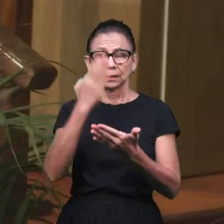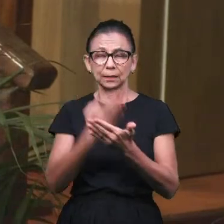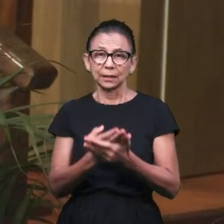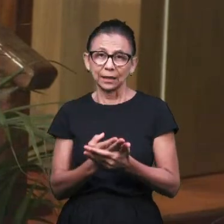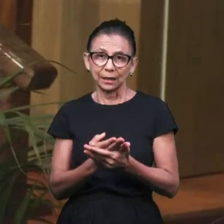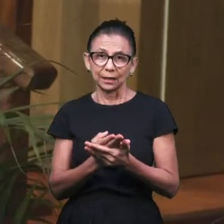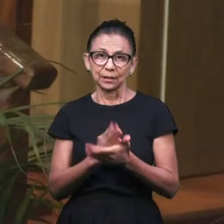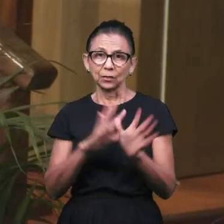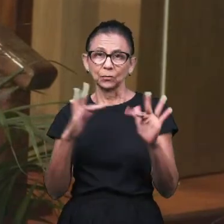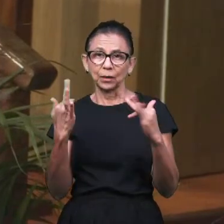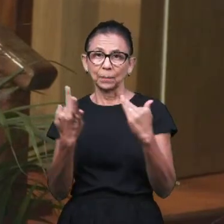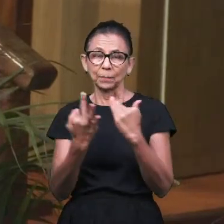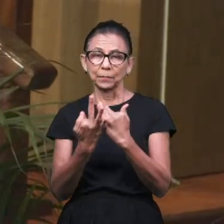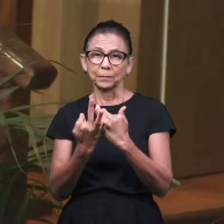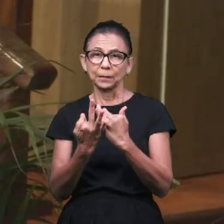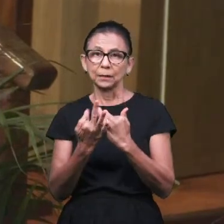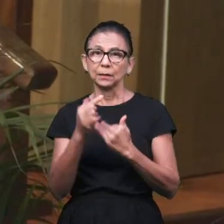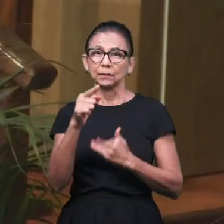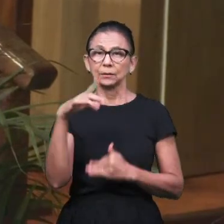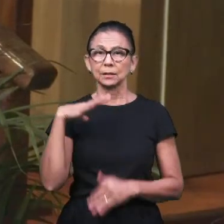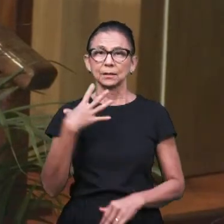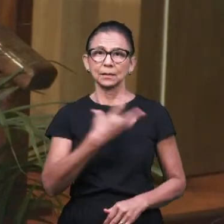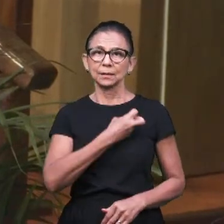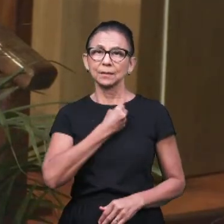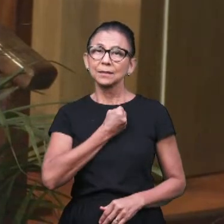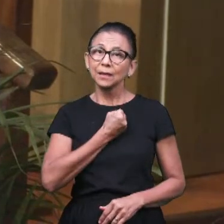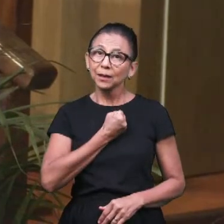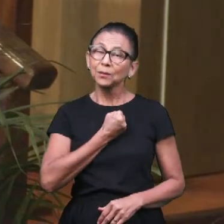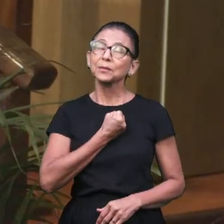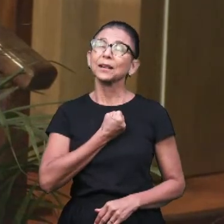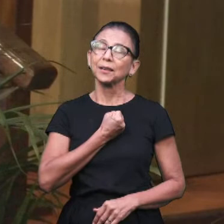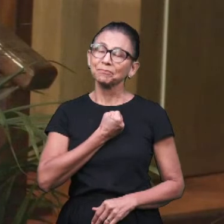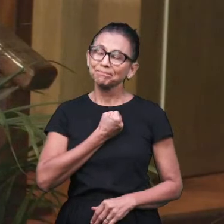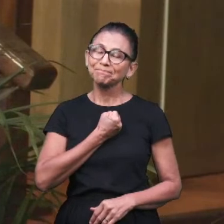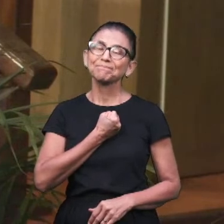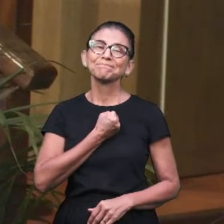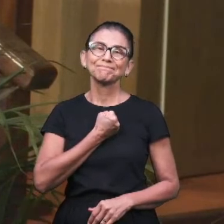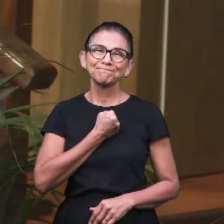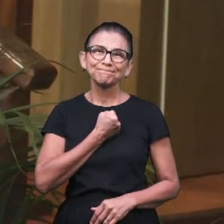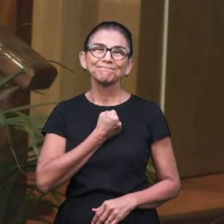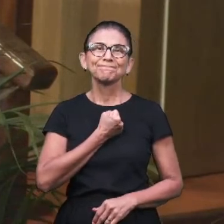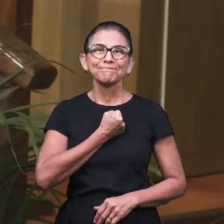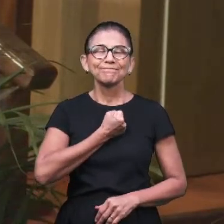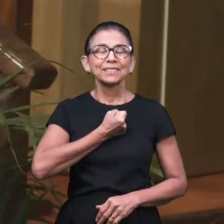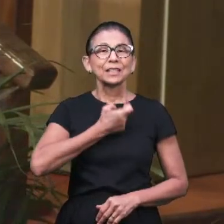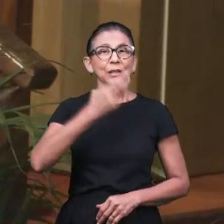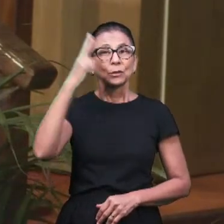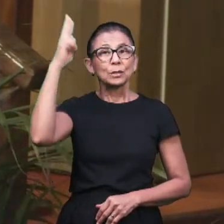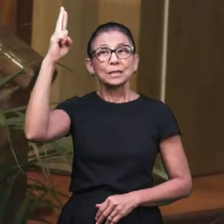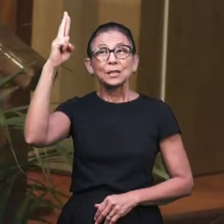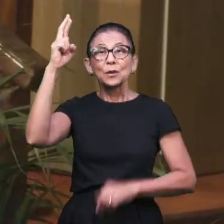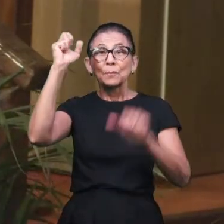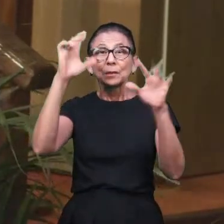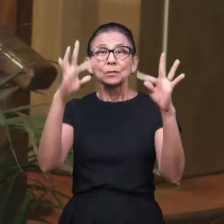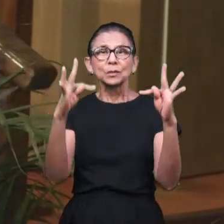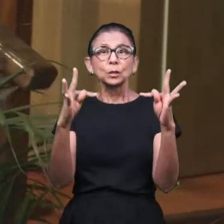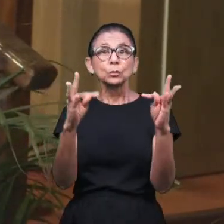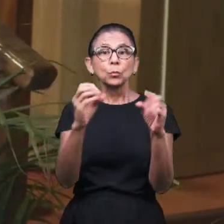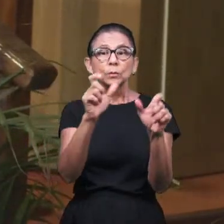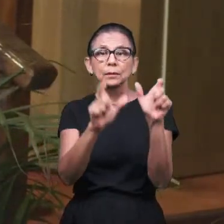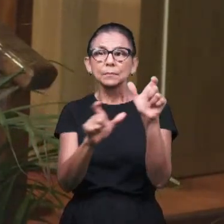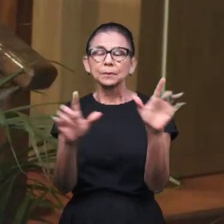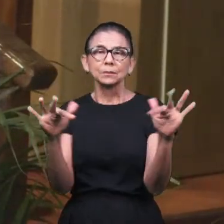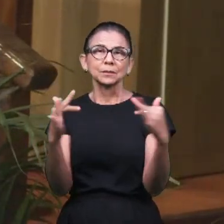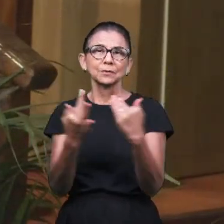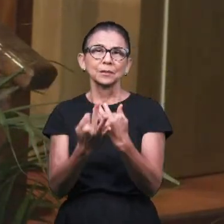tua casa. Então, o Senhor, ele tem a bênção para todos da família. Eu me lembro da